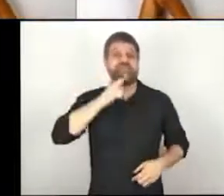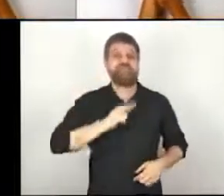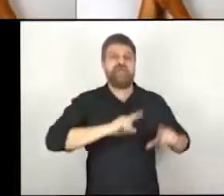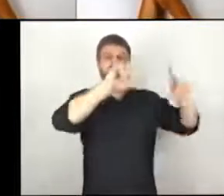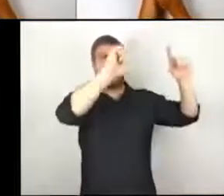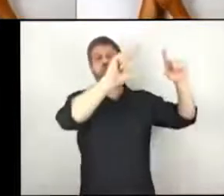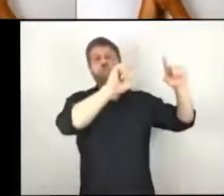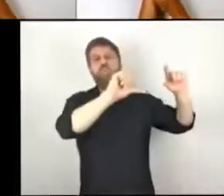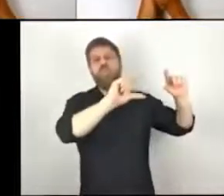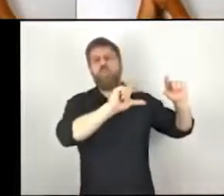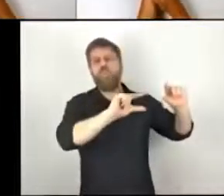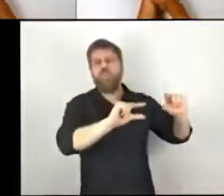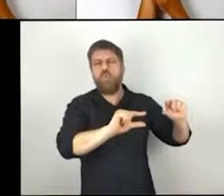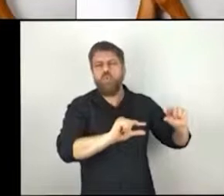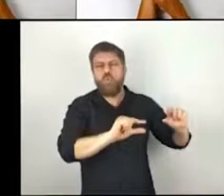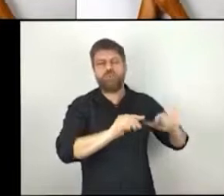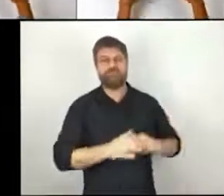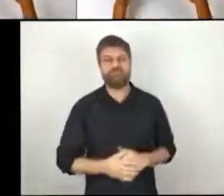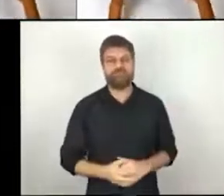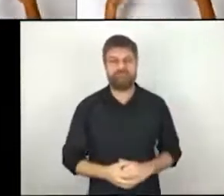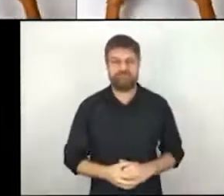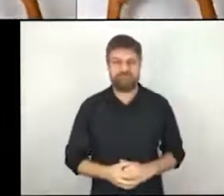novas, estamos evitando novos descartes.